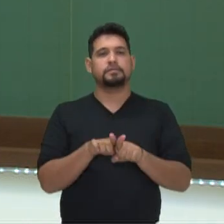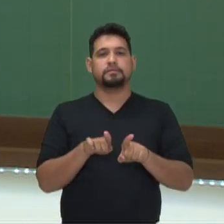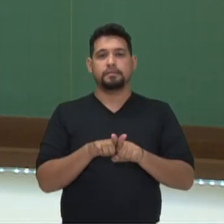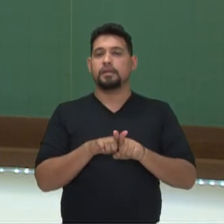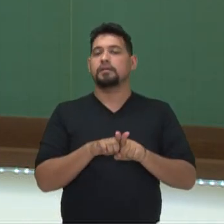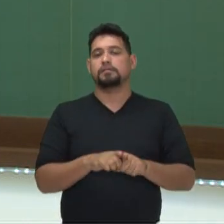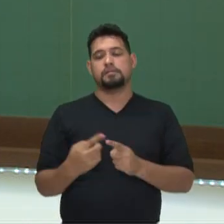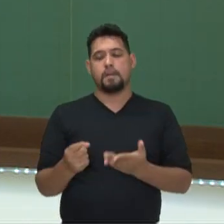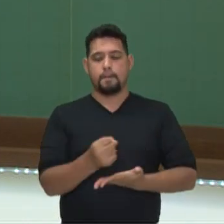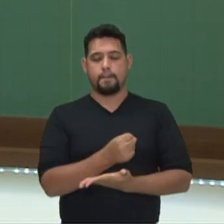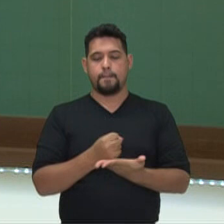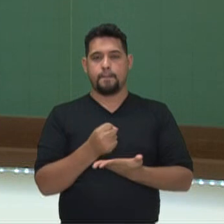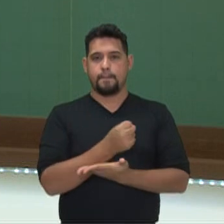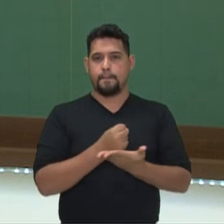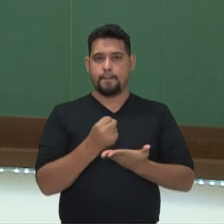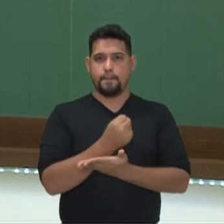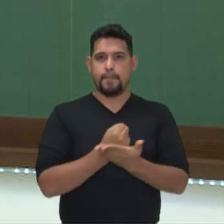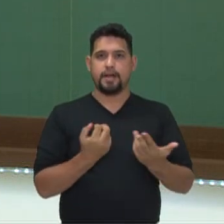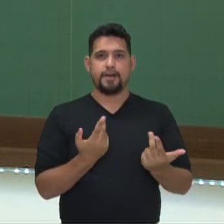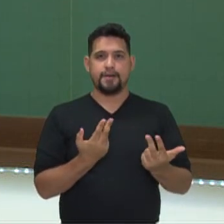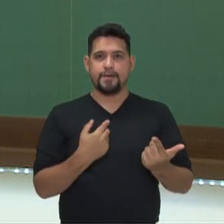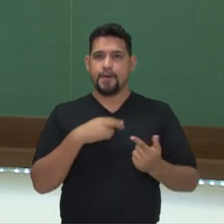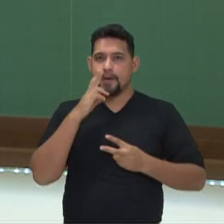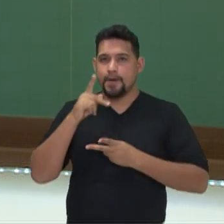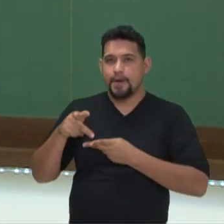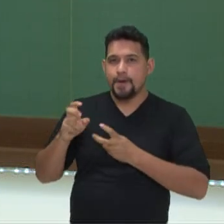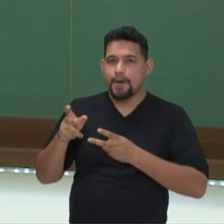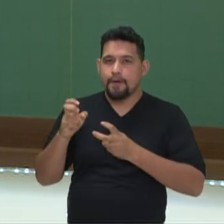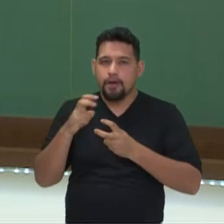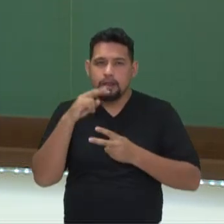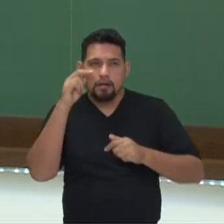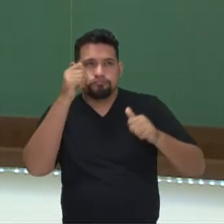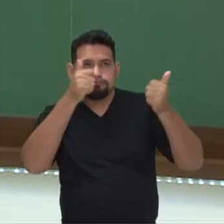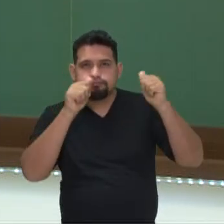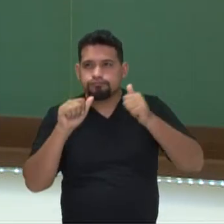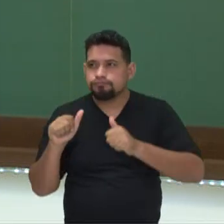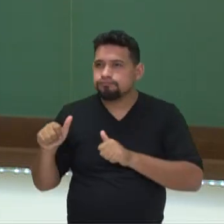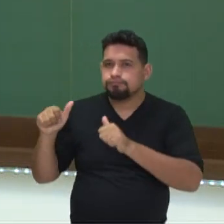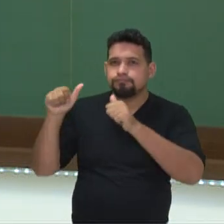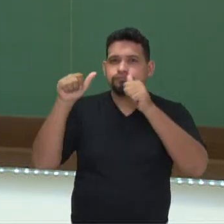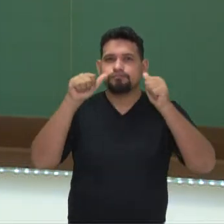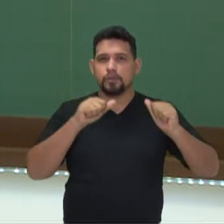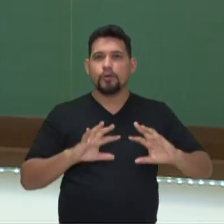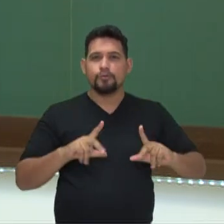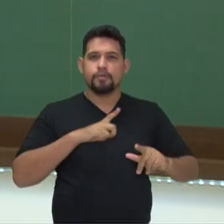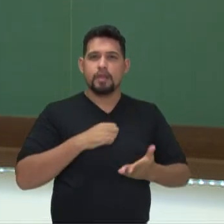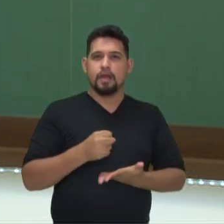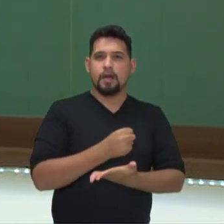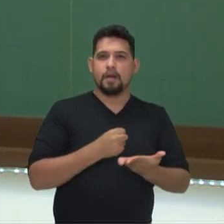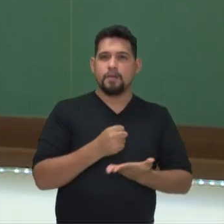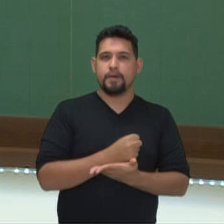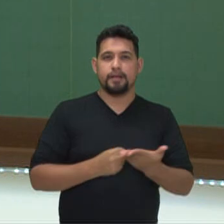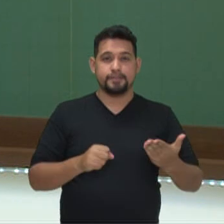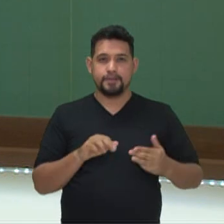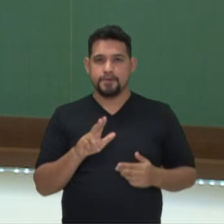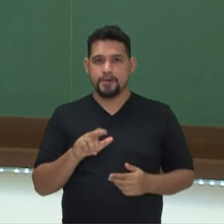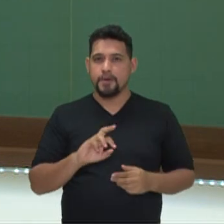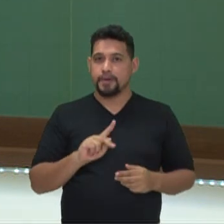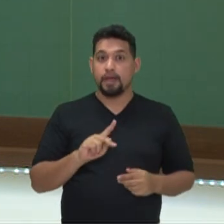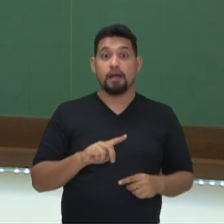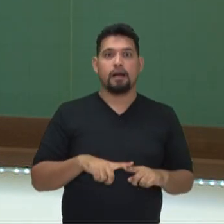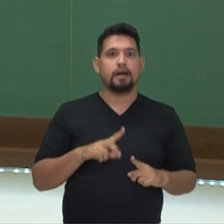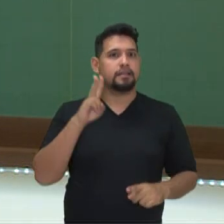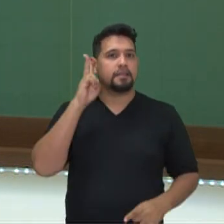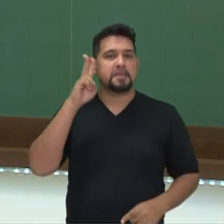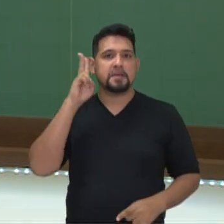de mesma base. Então, deem uma olhadinha, verifiquem se todos têm a mesma base, ok? E